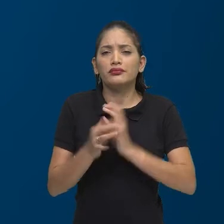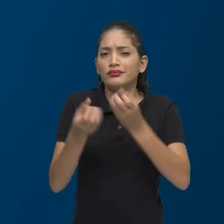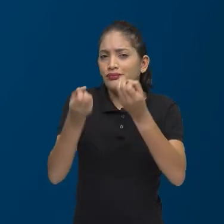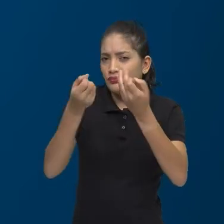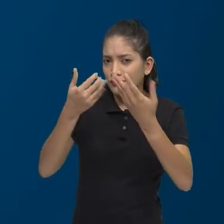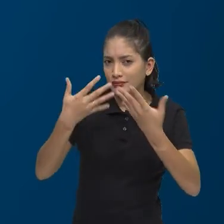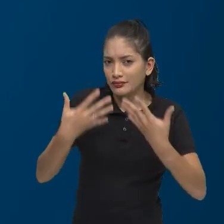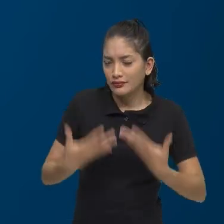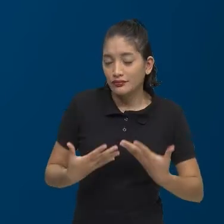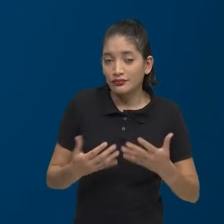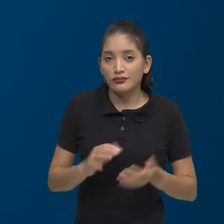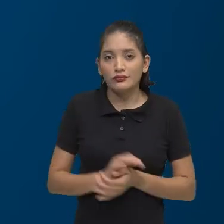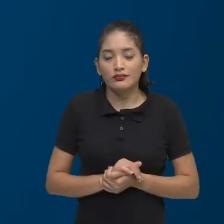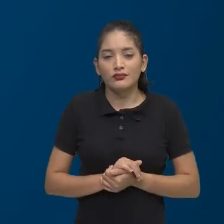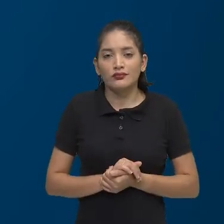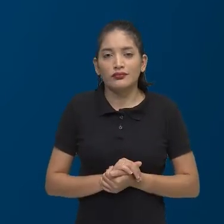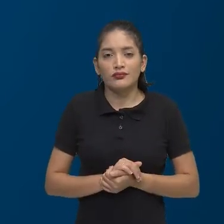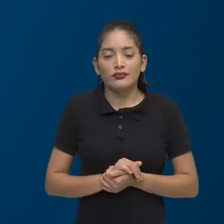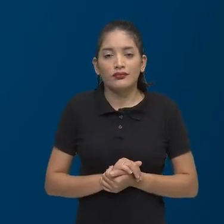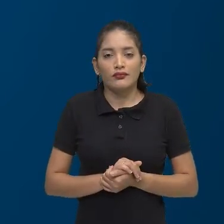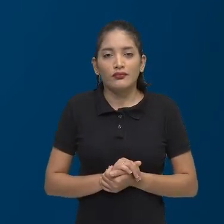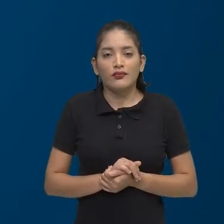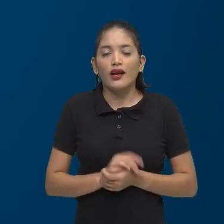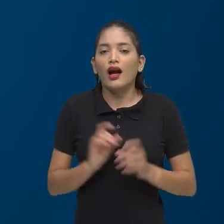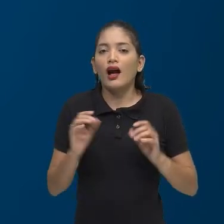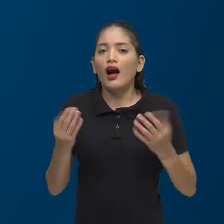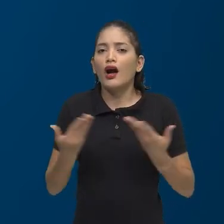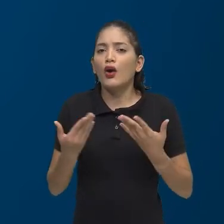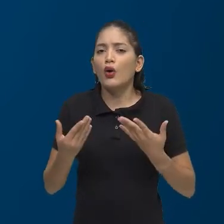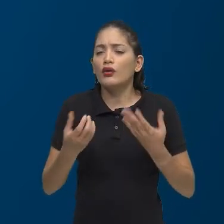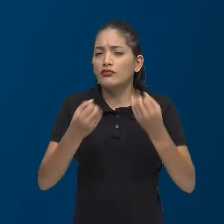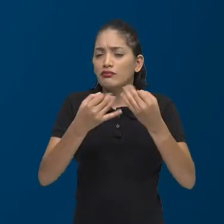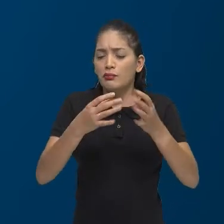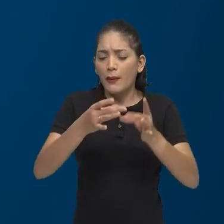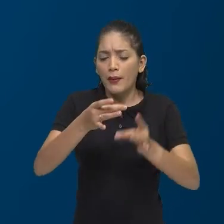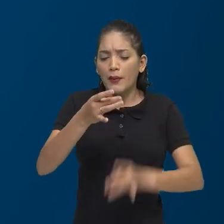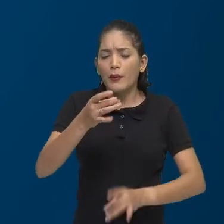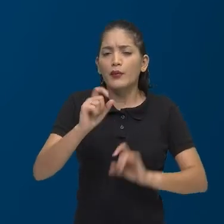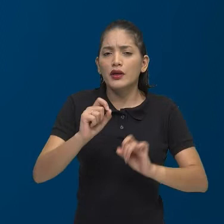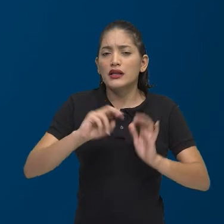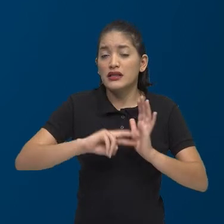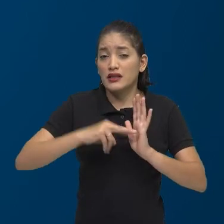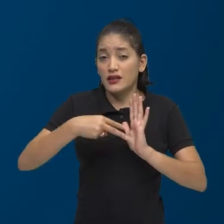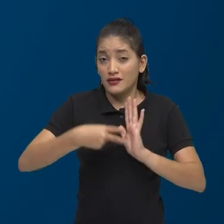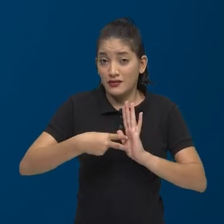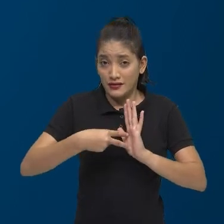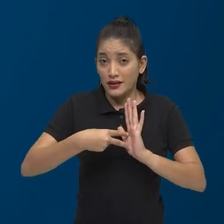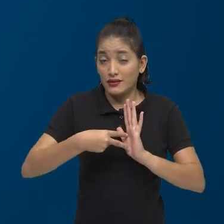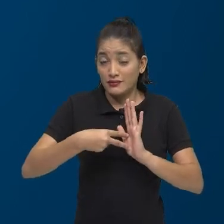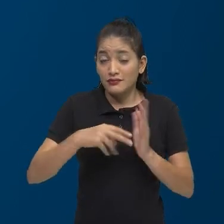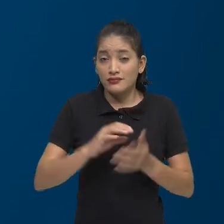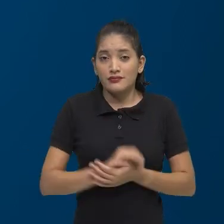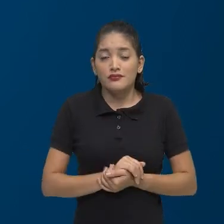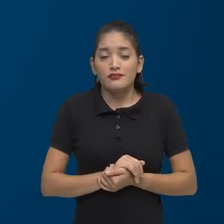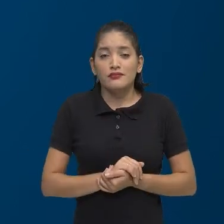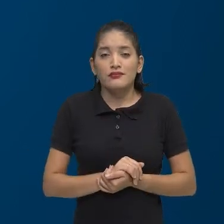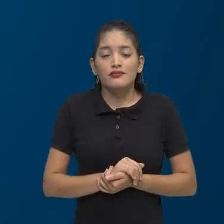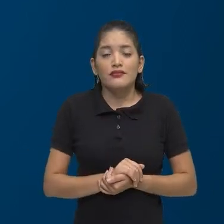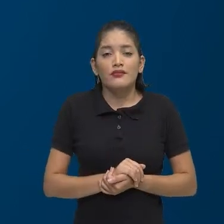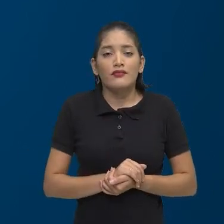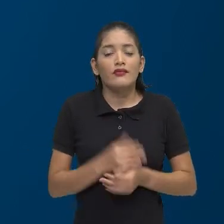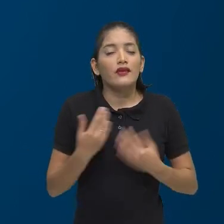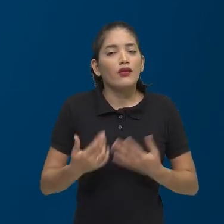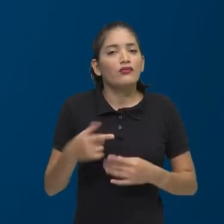tá? Eu vou explicar para vocês o que isso quer dizer, tá bom? Então, vocês vão trabalhar